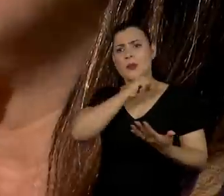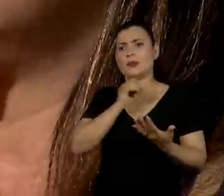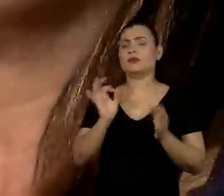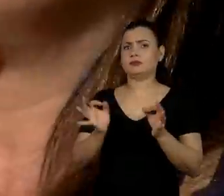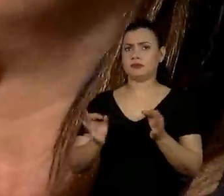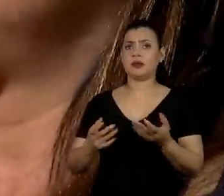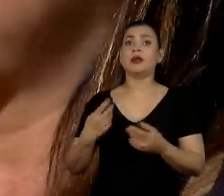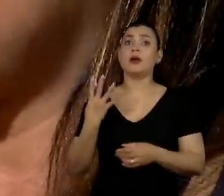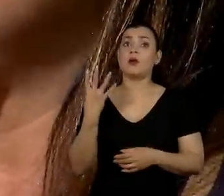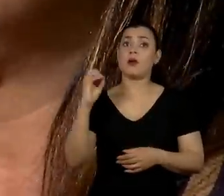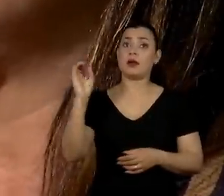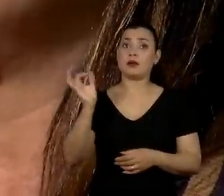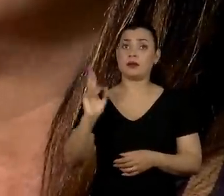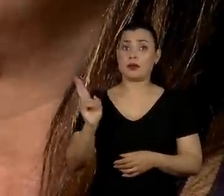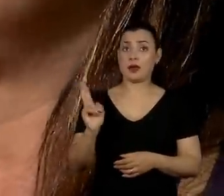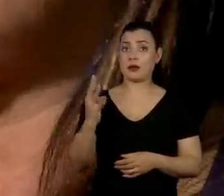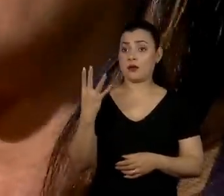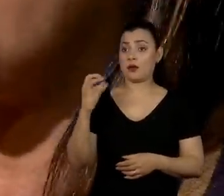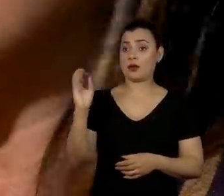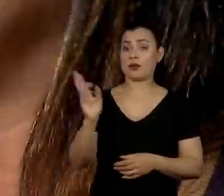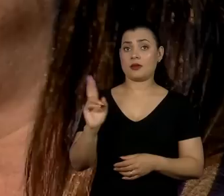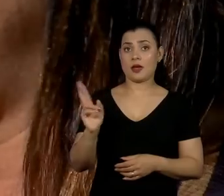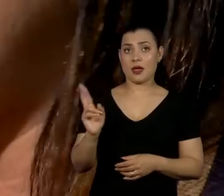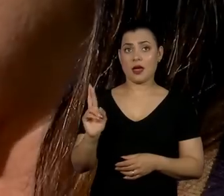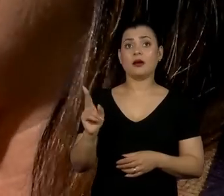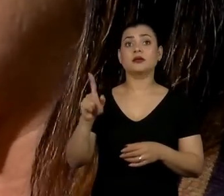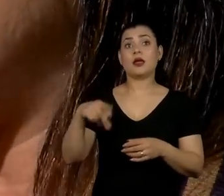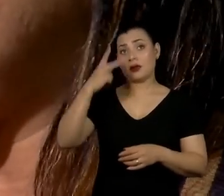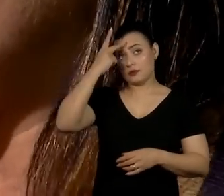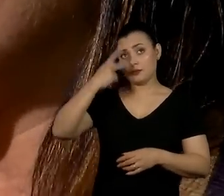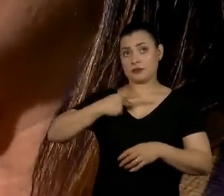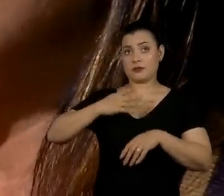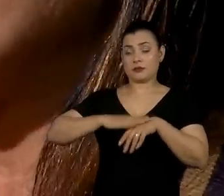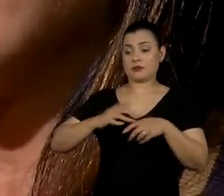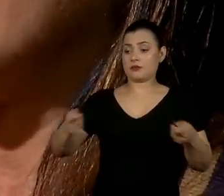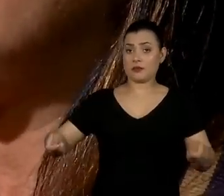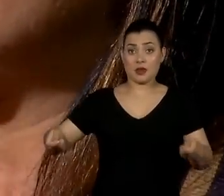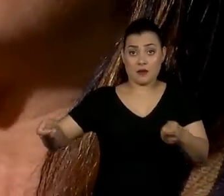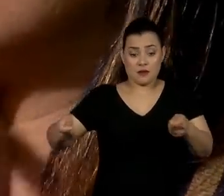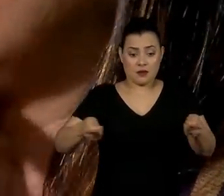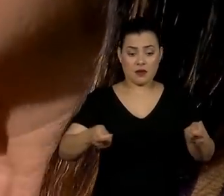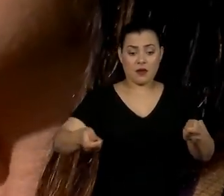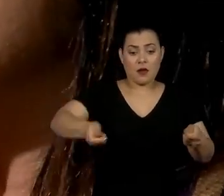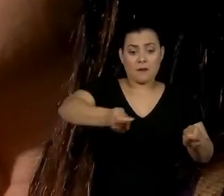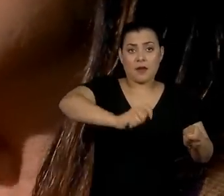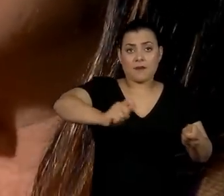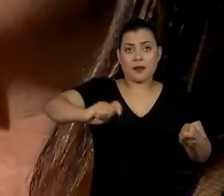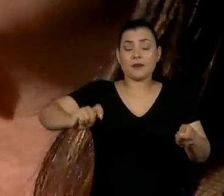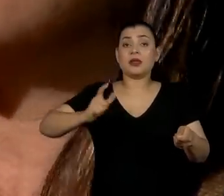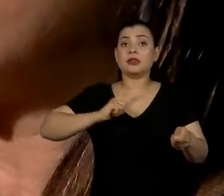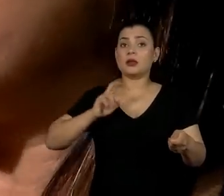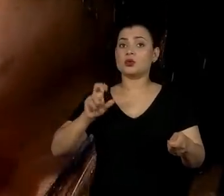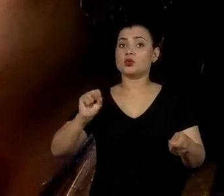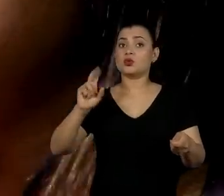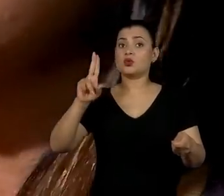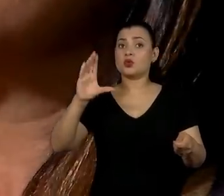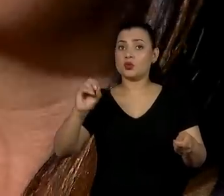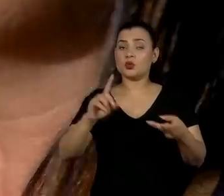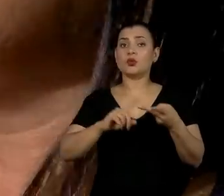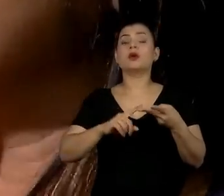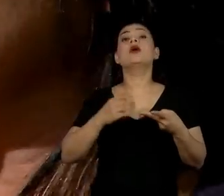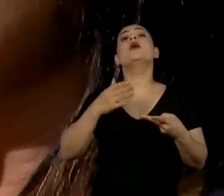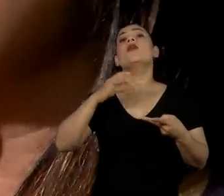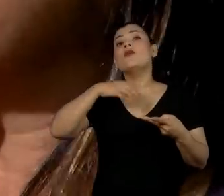custa r$ 40 e aí você tem é um auto serviço é uma bandeja e você já tem o suco do dia com frutas